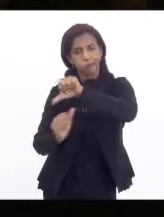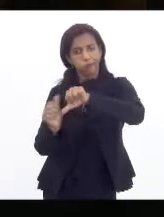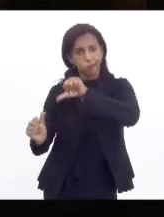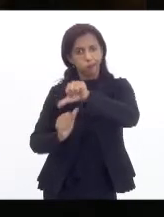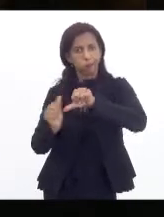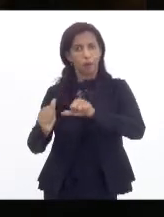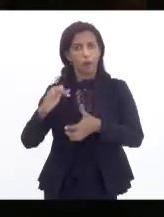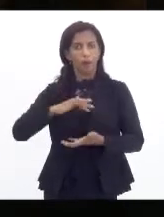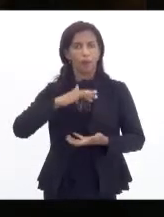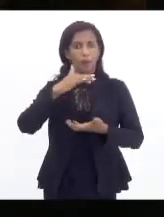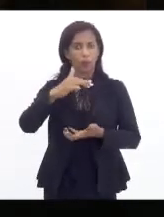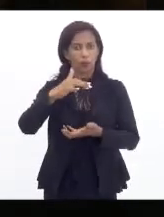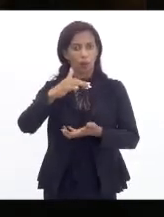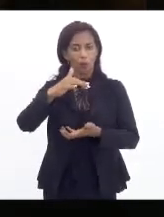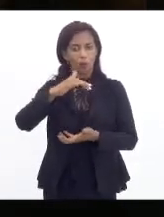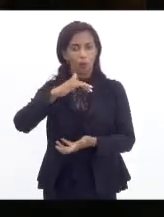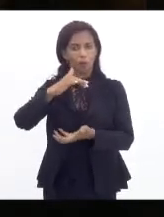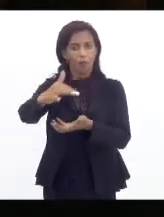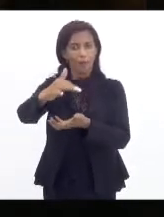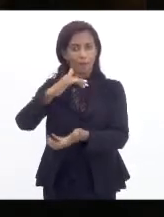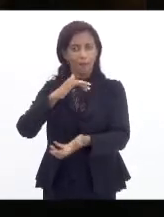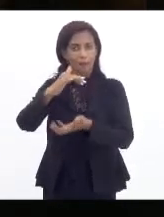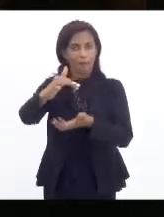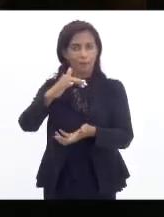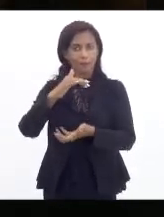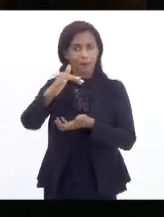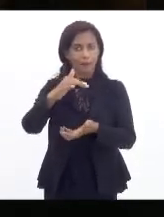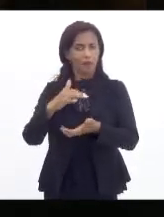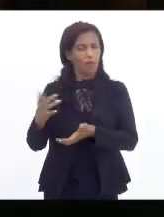bujões vazios passam a ser